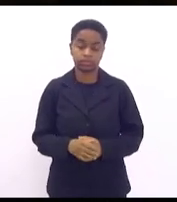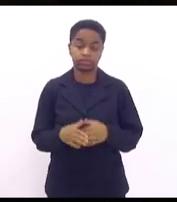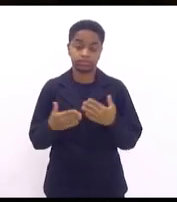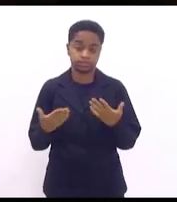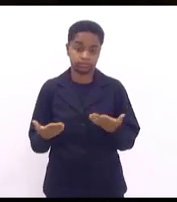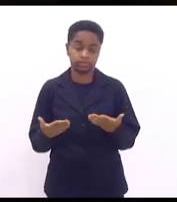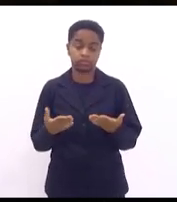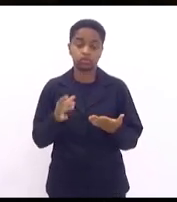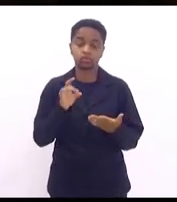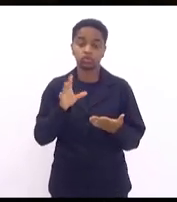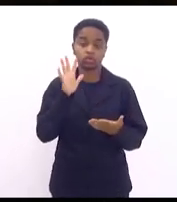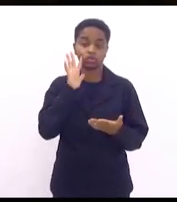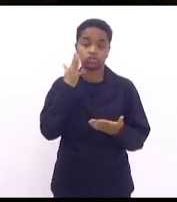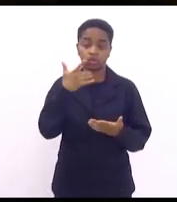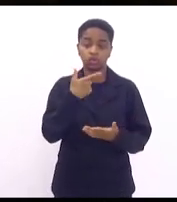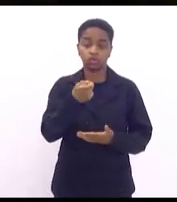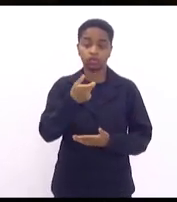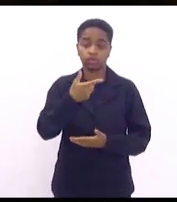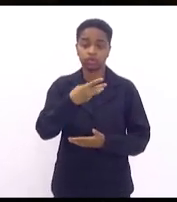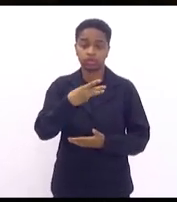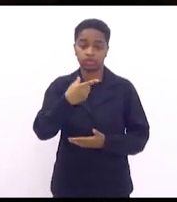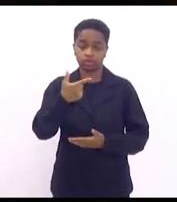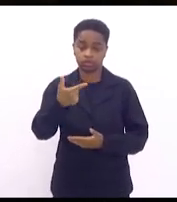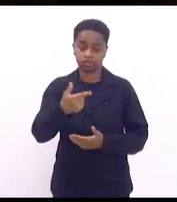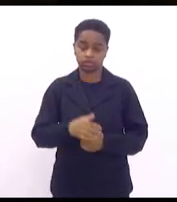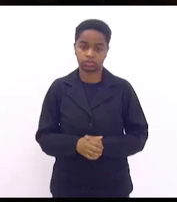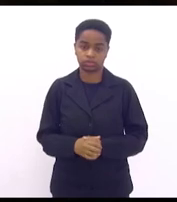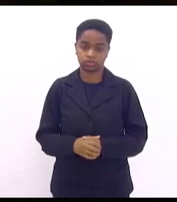vai ter uma solução em 2032.